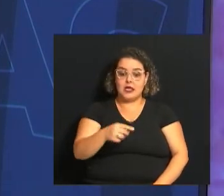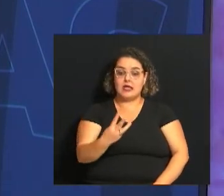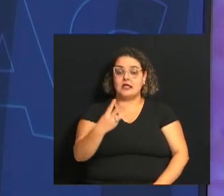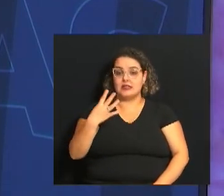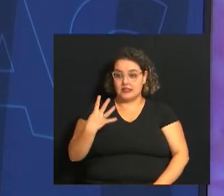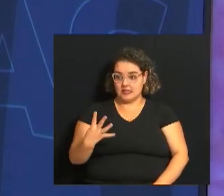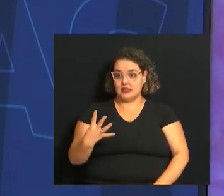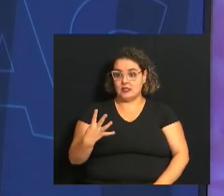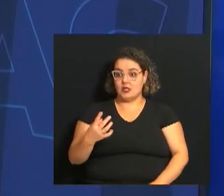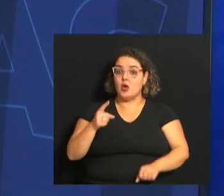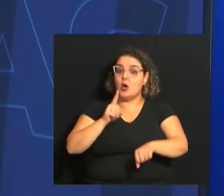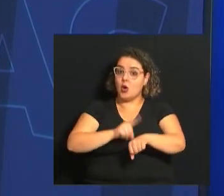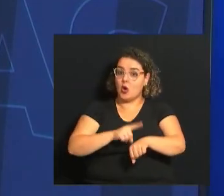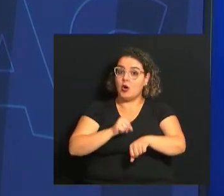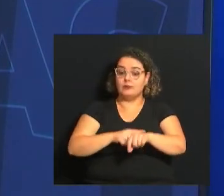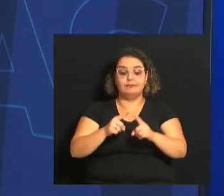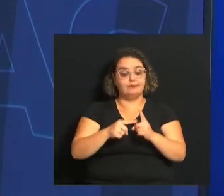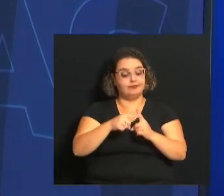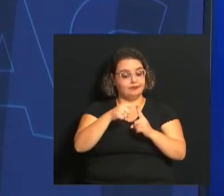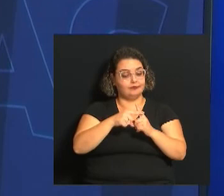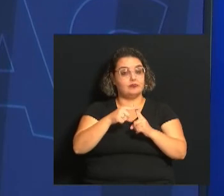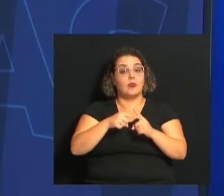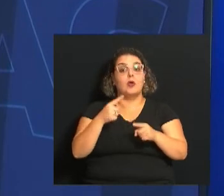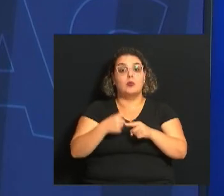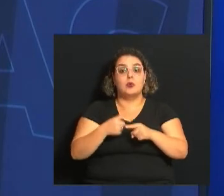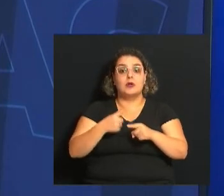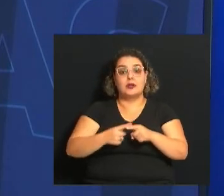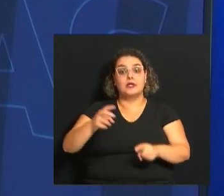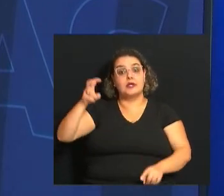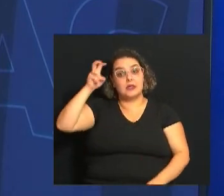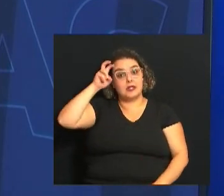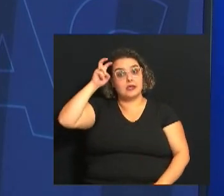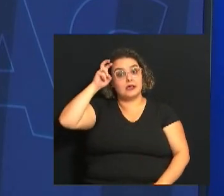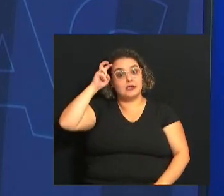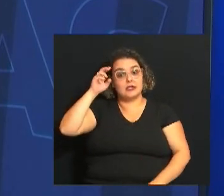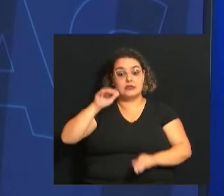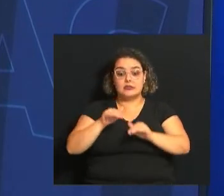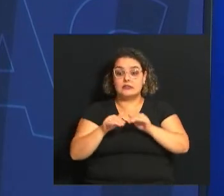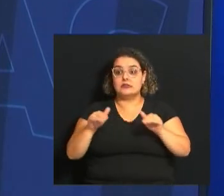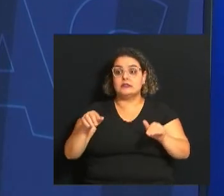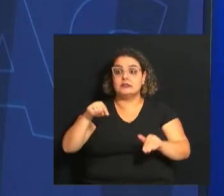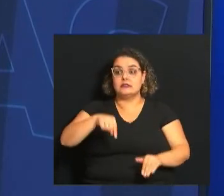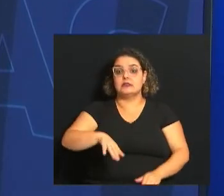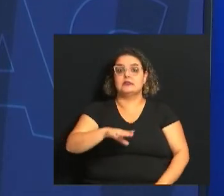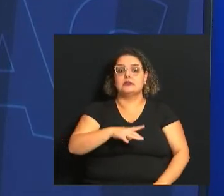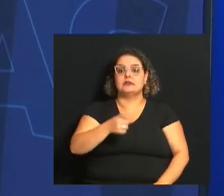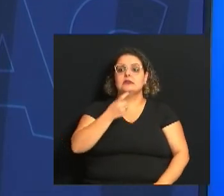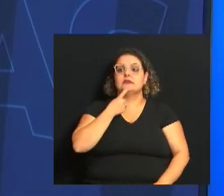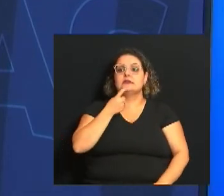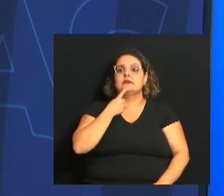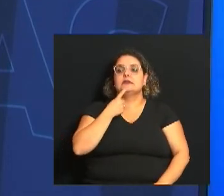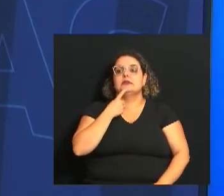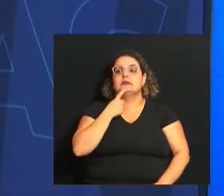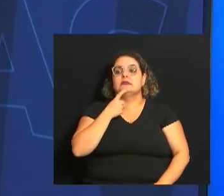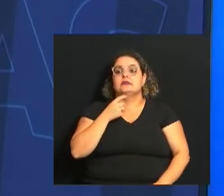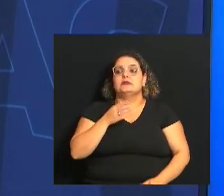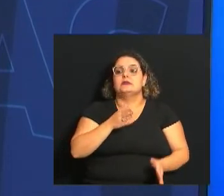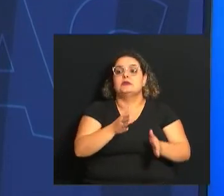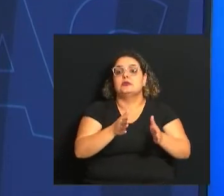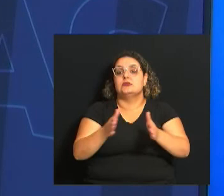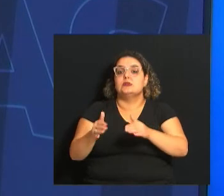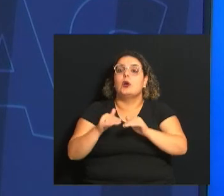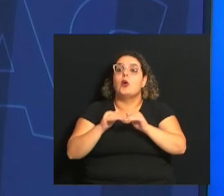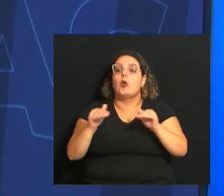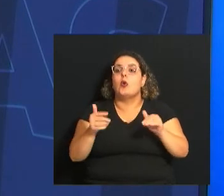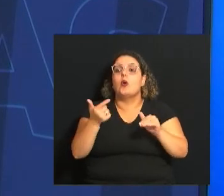1h34, hora da previsão do tempo, viu? Porque quinta-feira de tempo estável aqui na cidade de Campinas, essa condição permanece